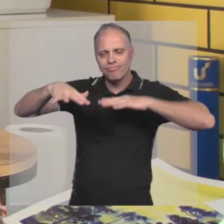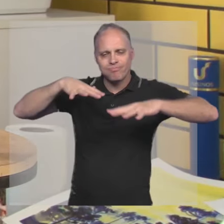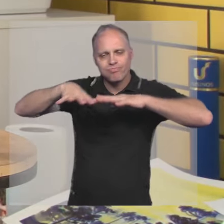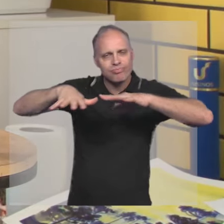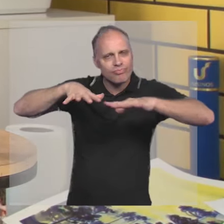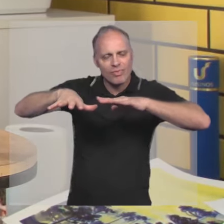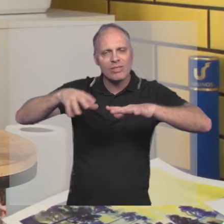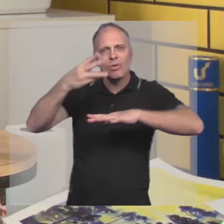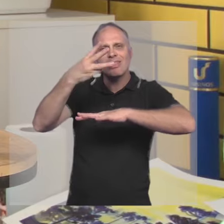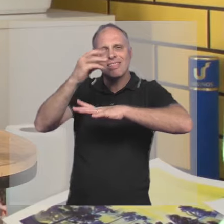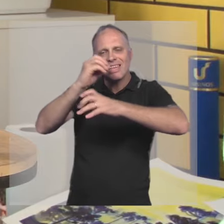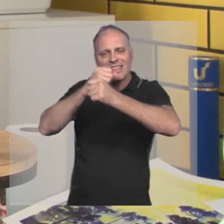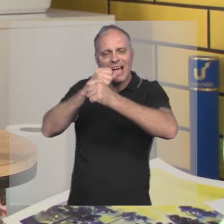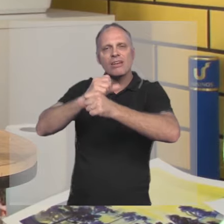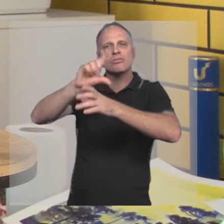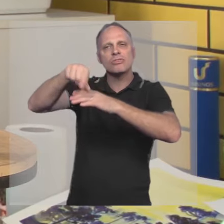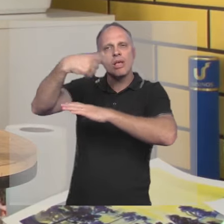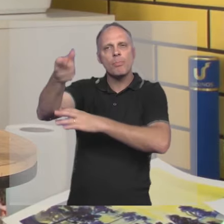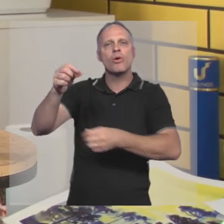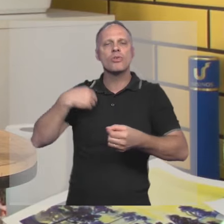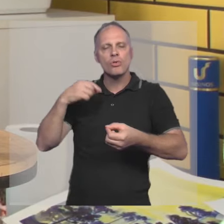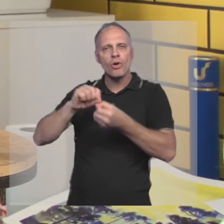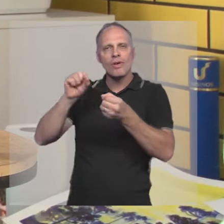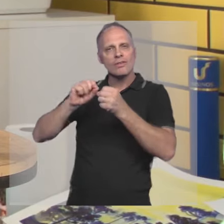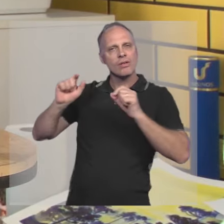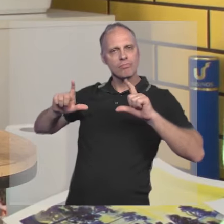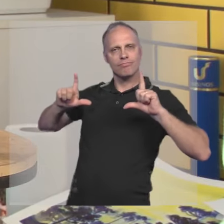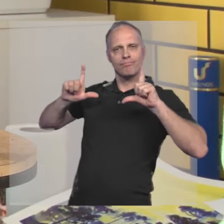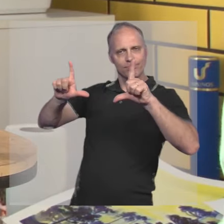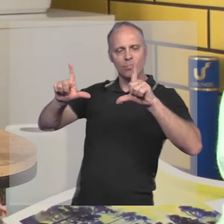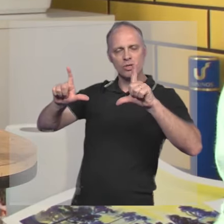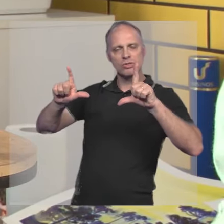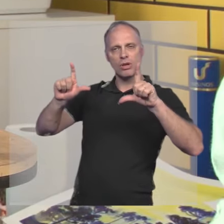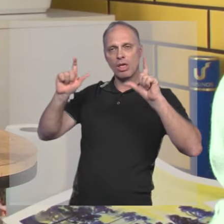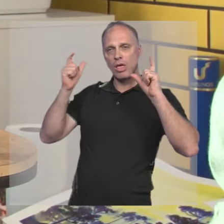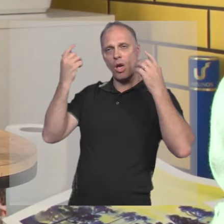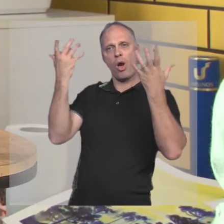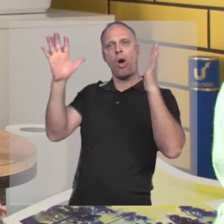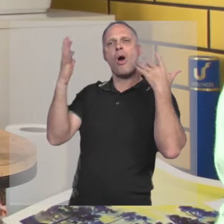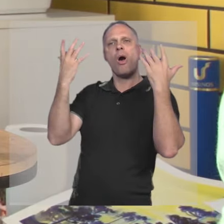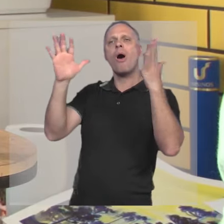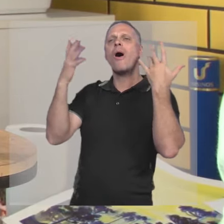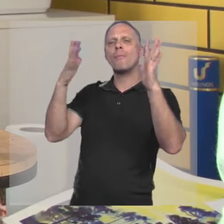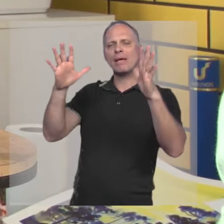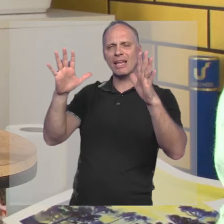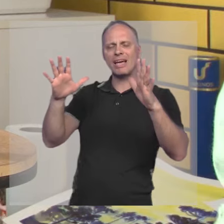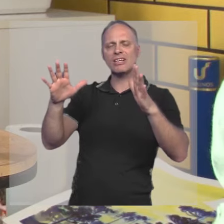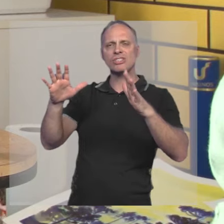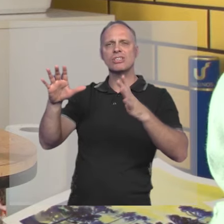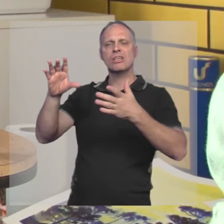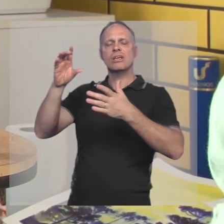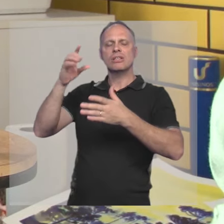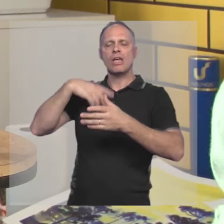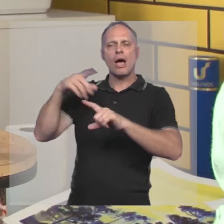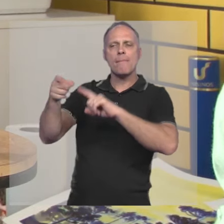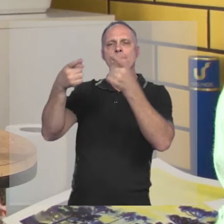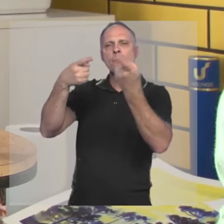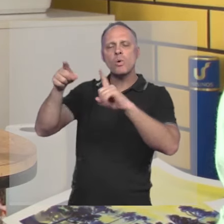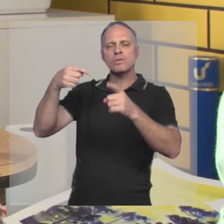anos depois eu tô fazendo um pôster que é uma homenagem, é uma releitura desse disco que